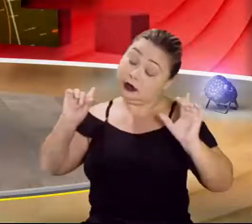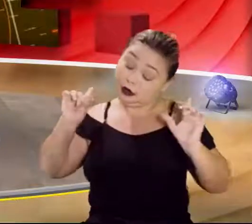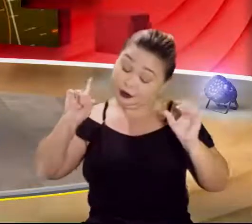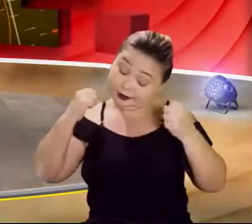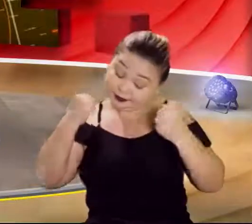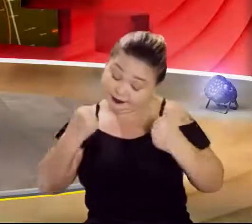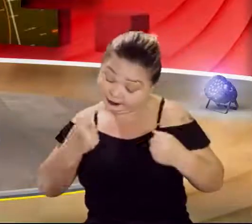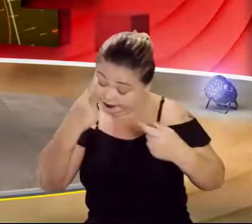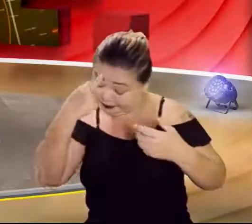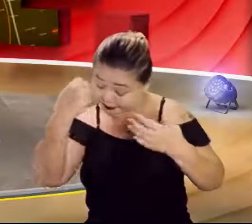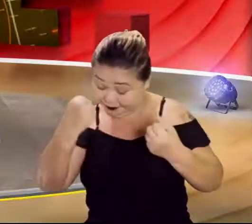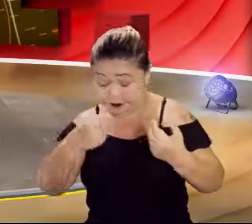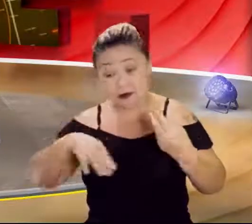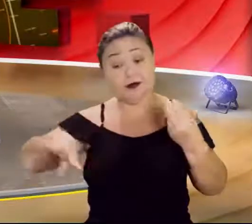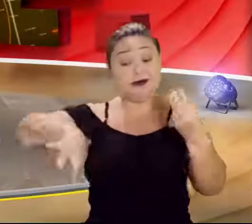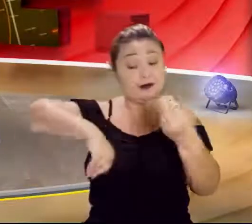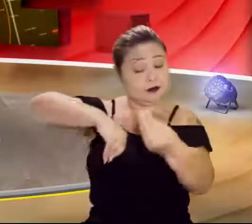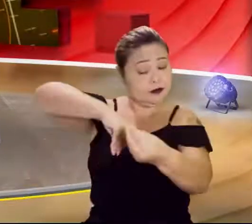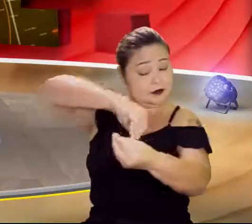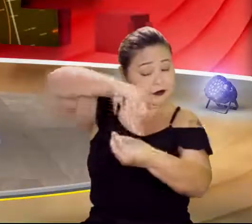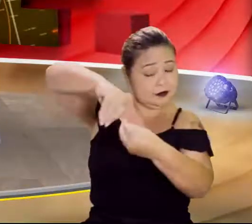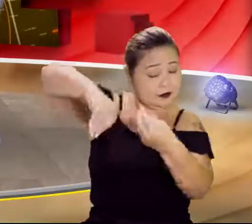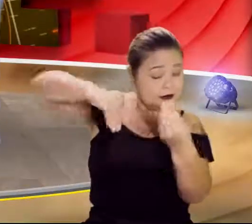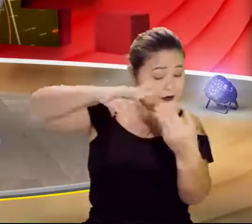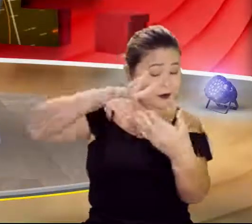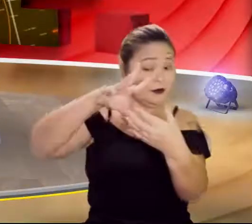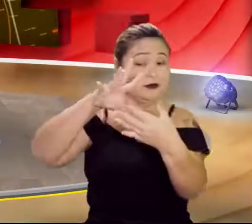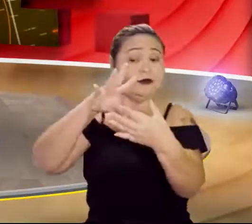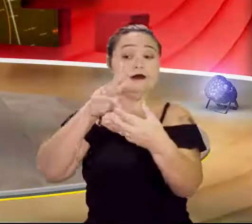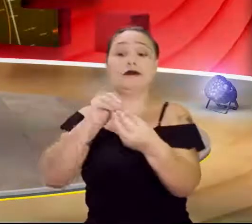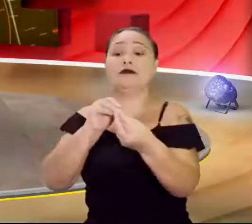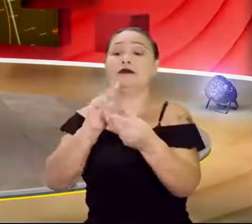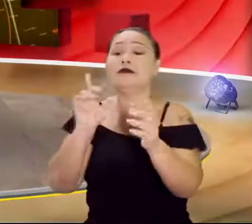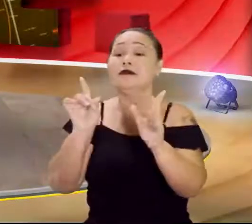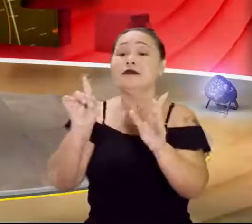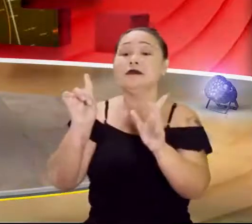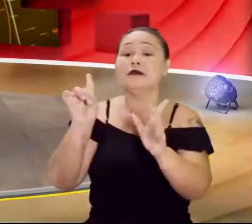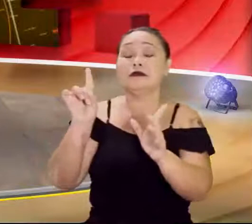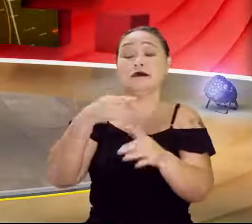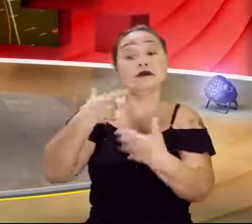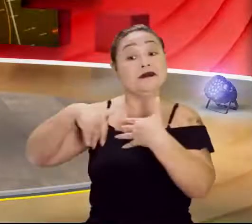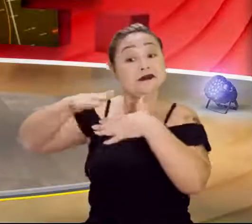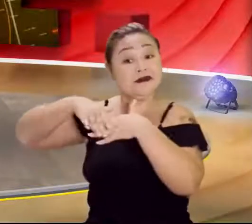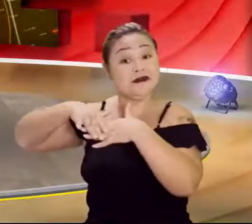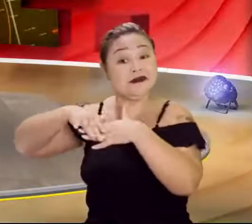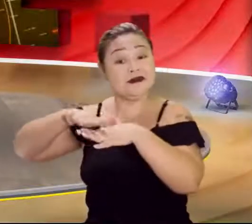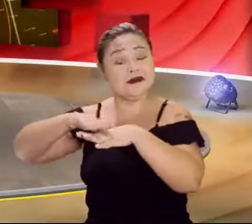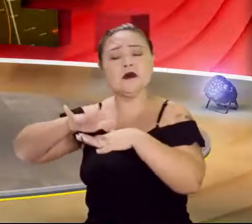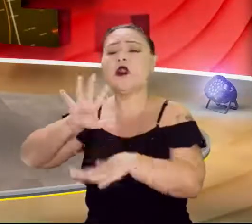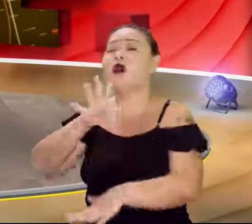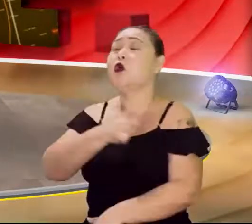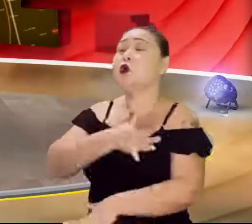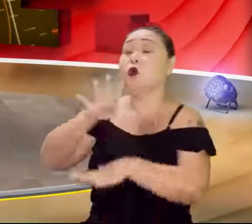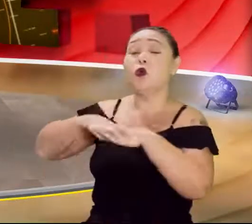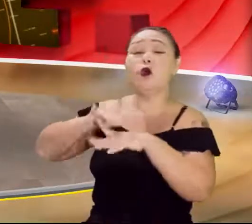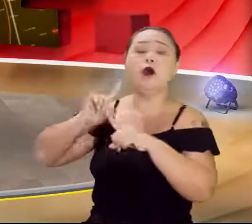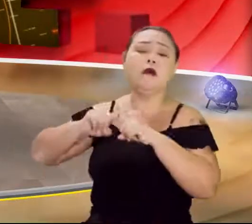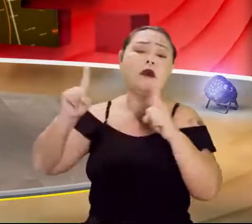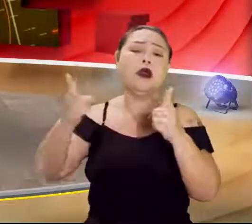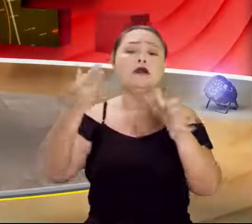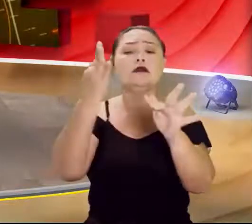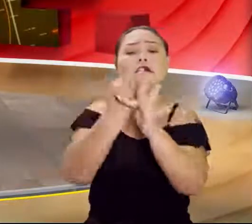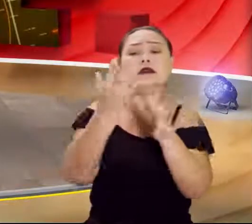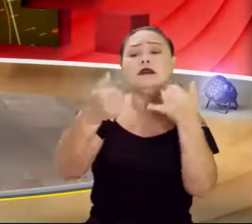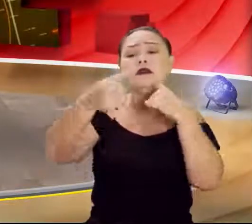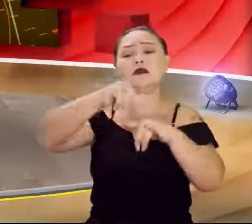mas é porque... Tá tudo junto, né? Tudo junto. Mas é porque assim, para mim, de matemática, ele fala, eu gosto de matemática, mas física e